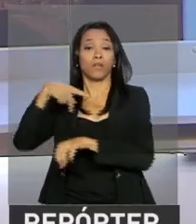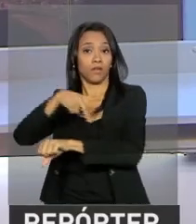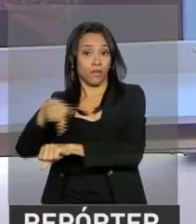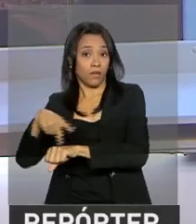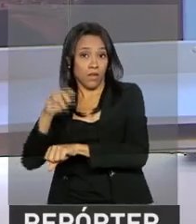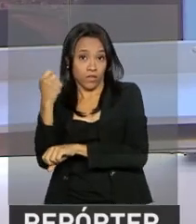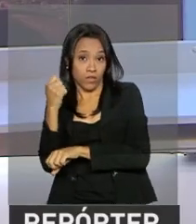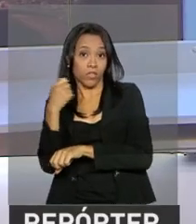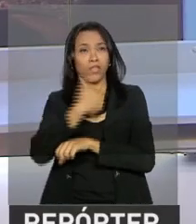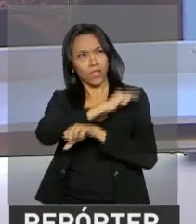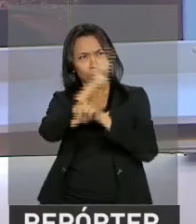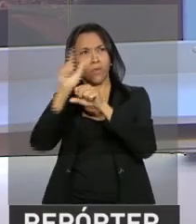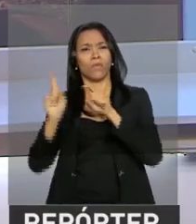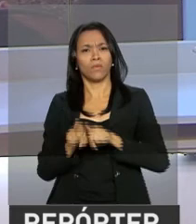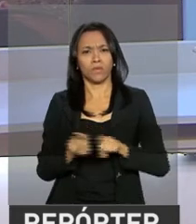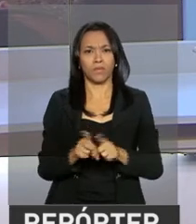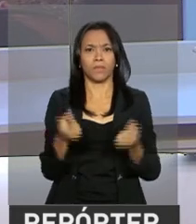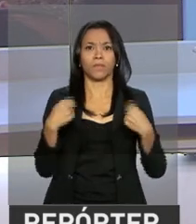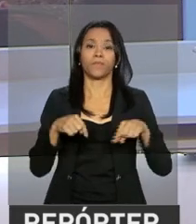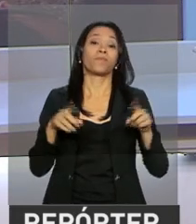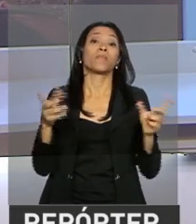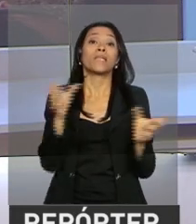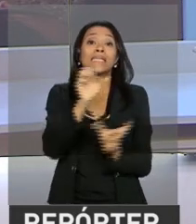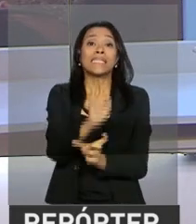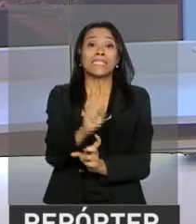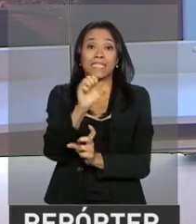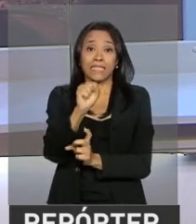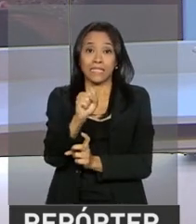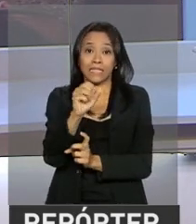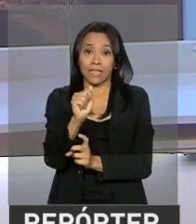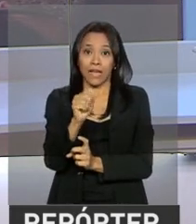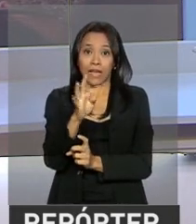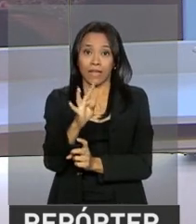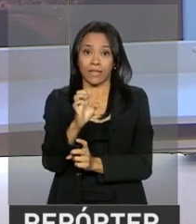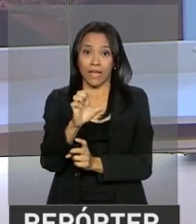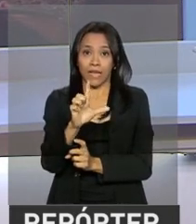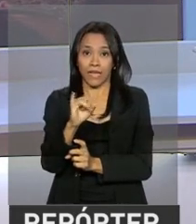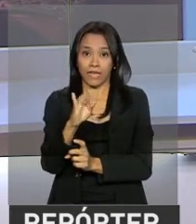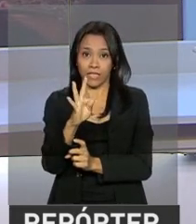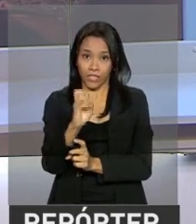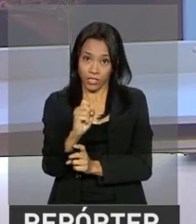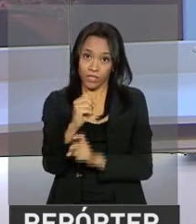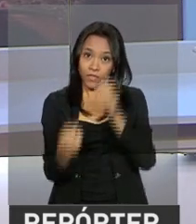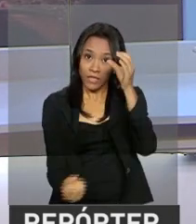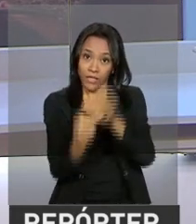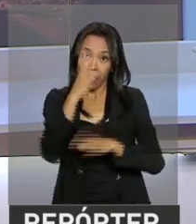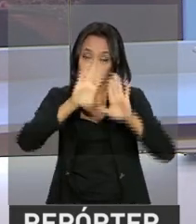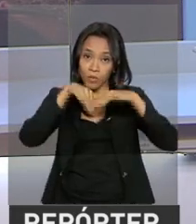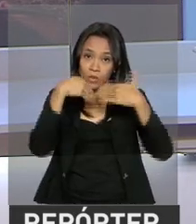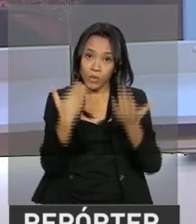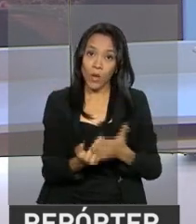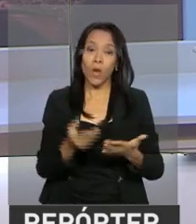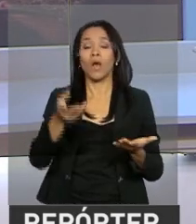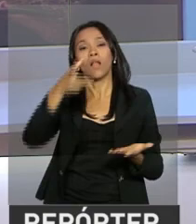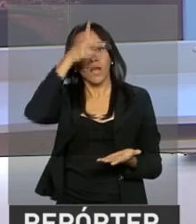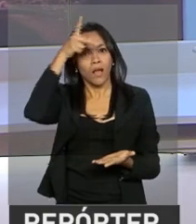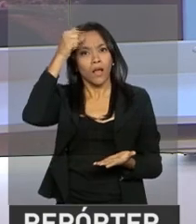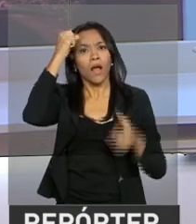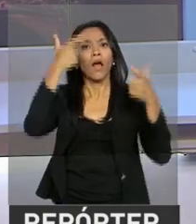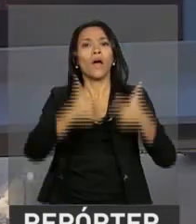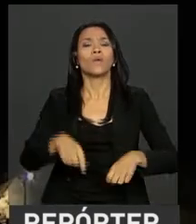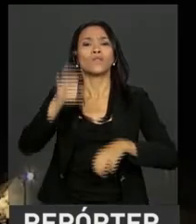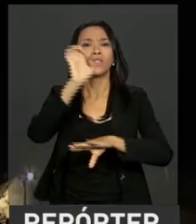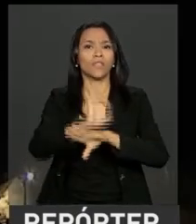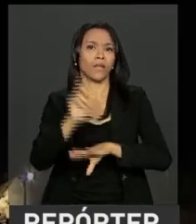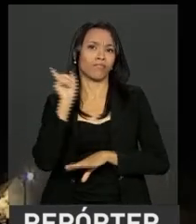em satélite desenvolvido por alunos de uma escola municipal de ubatuba em são paulo foi lançado agora pouco